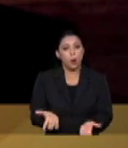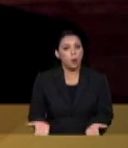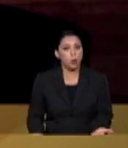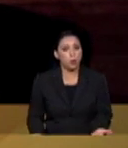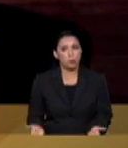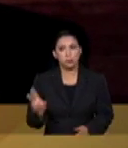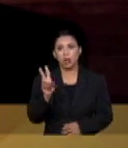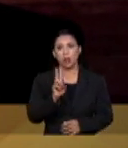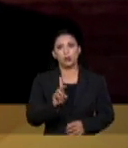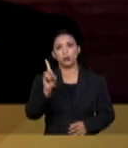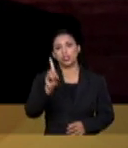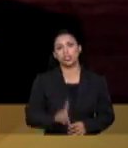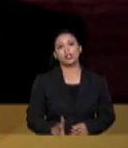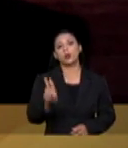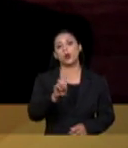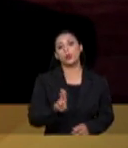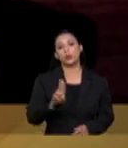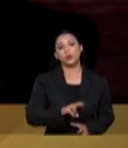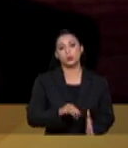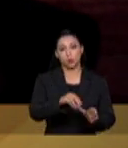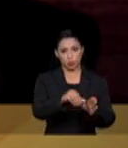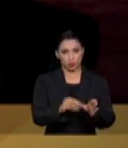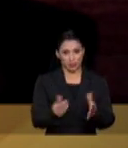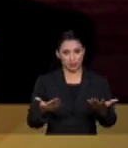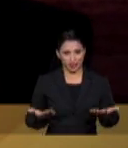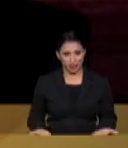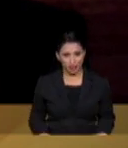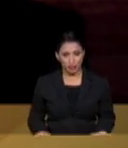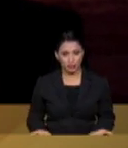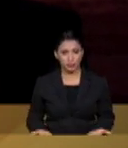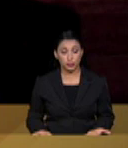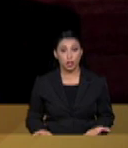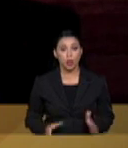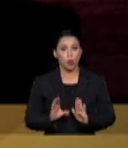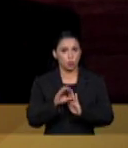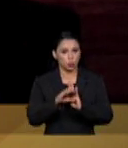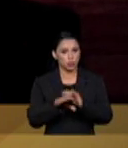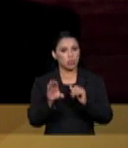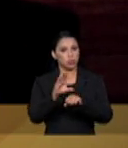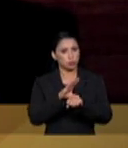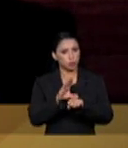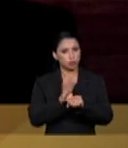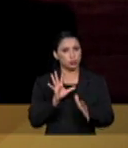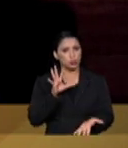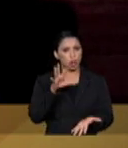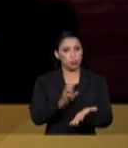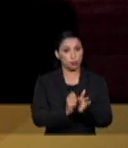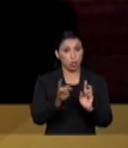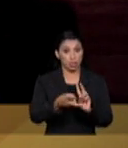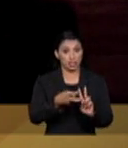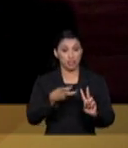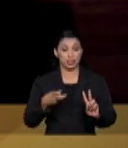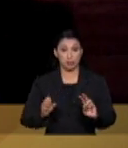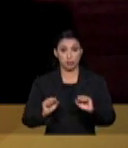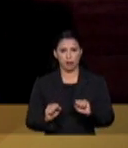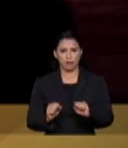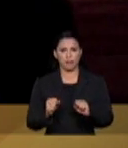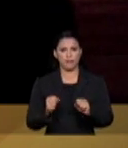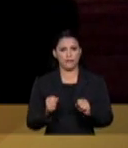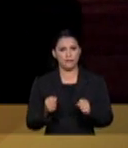ao uso da Terra o conceito constitucional de posse indígena é